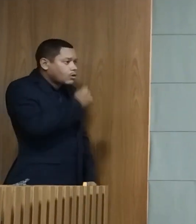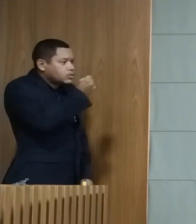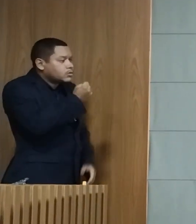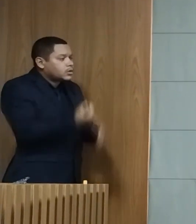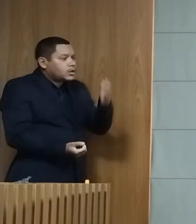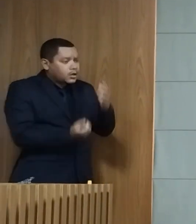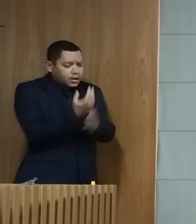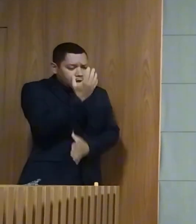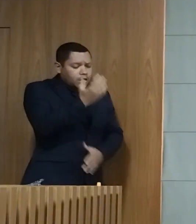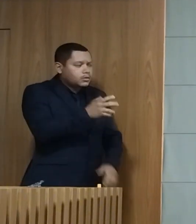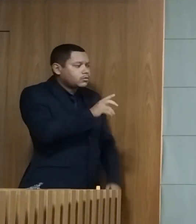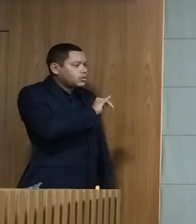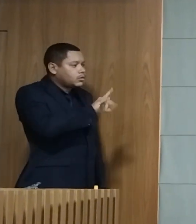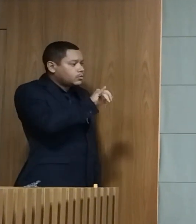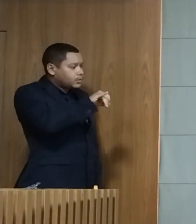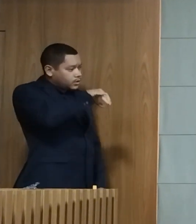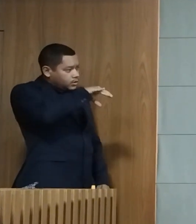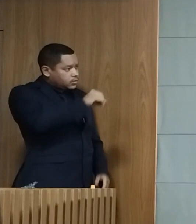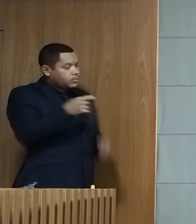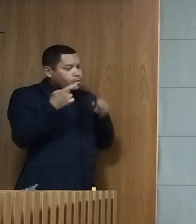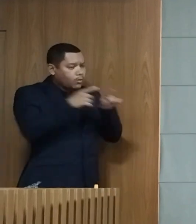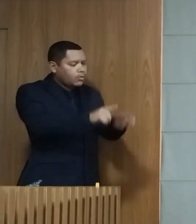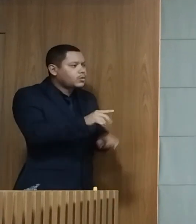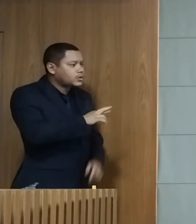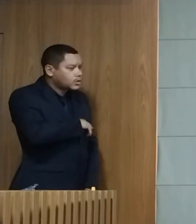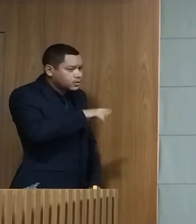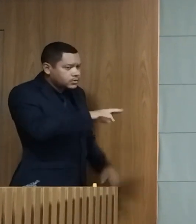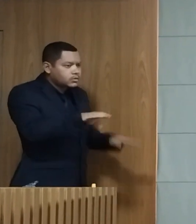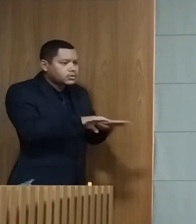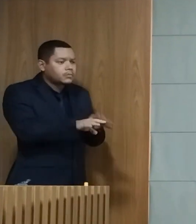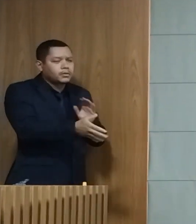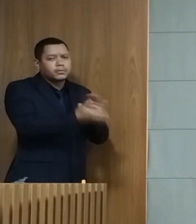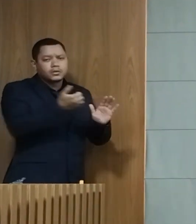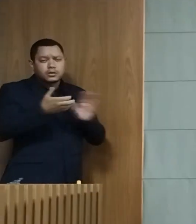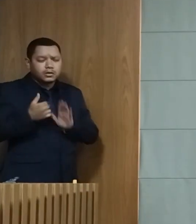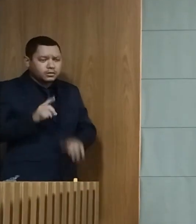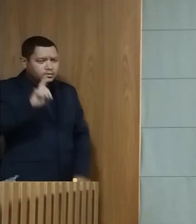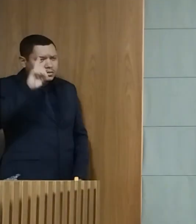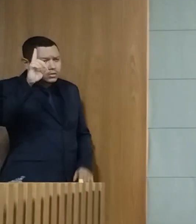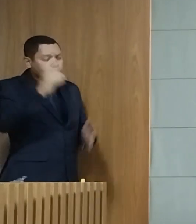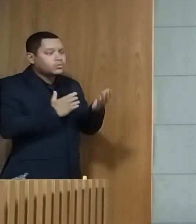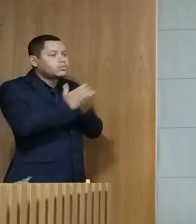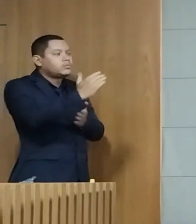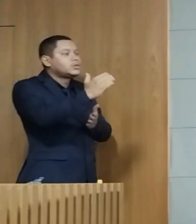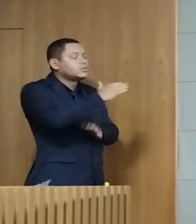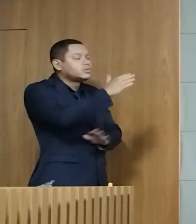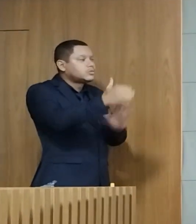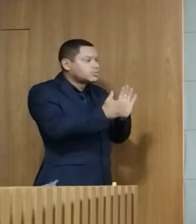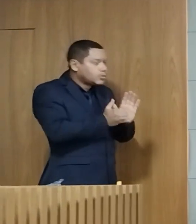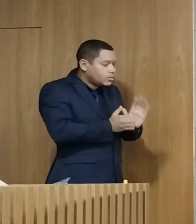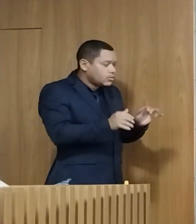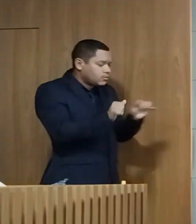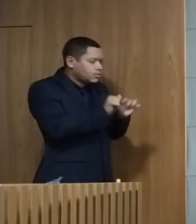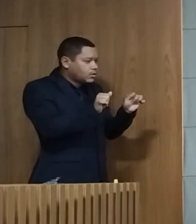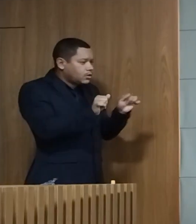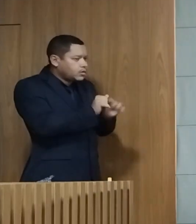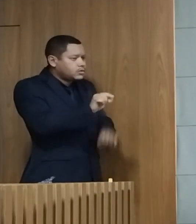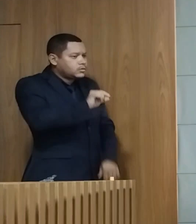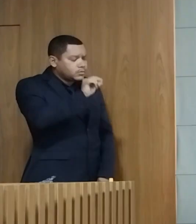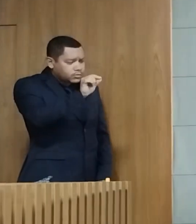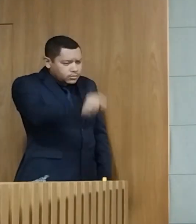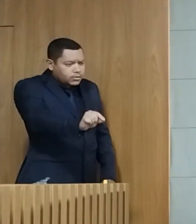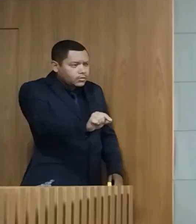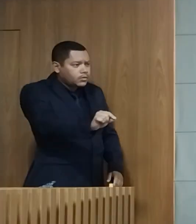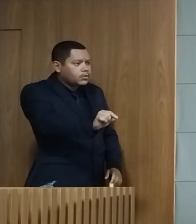gerou, porque é antirreligioso, para tentar tirar Deus do início de tudo. Colocam números, colocam